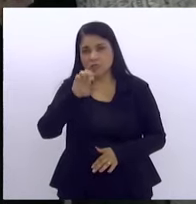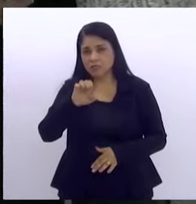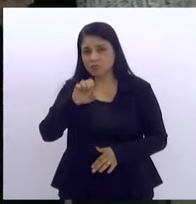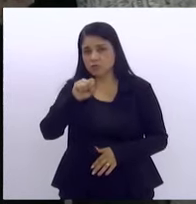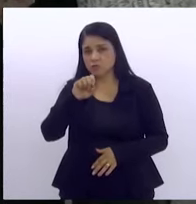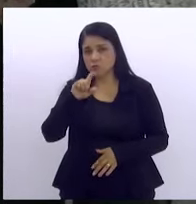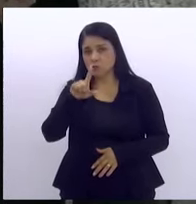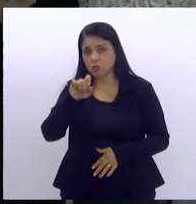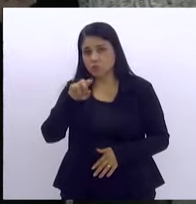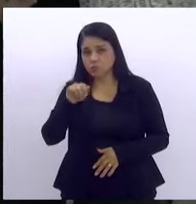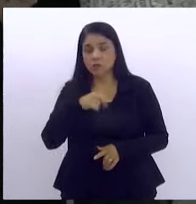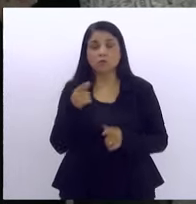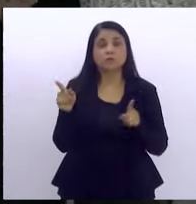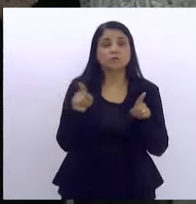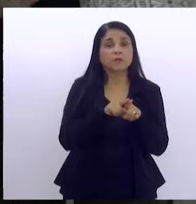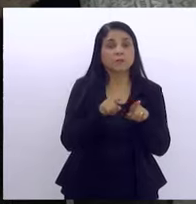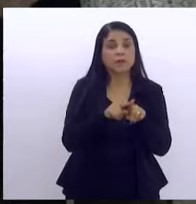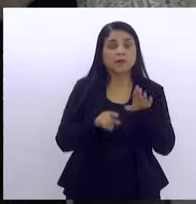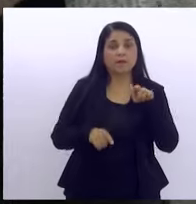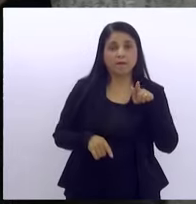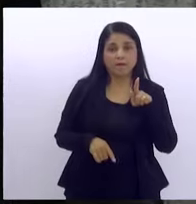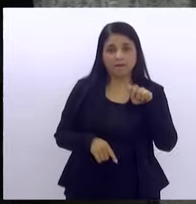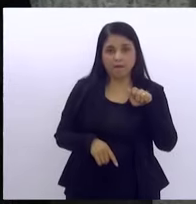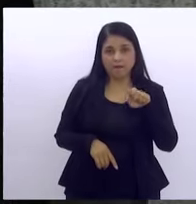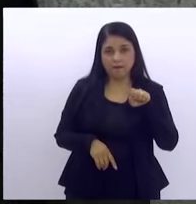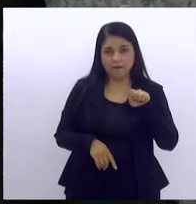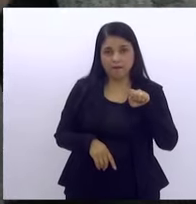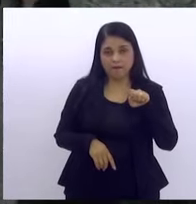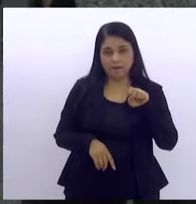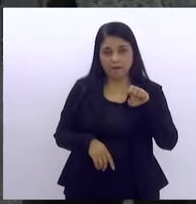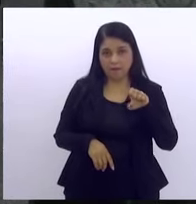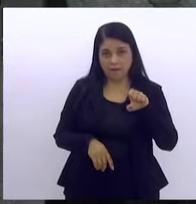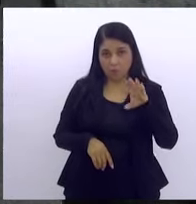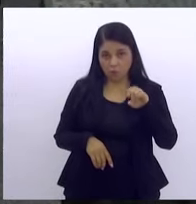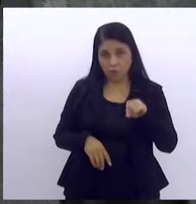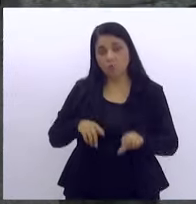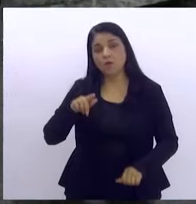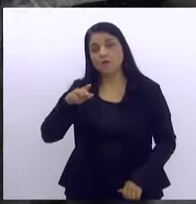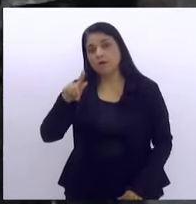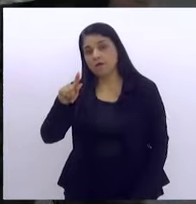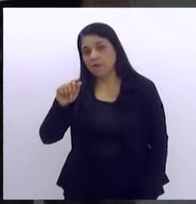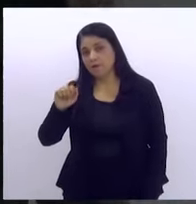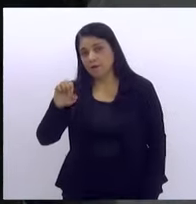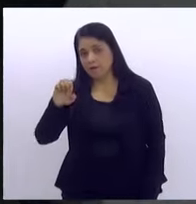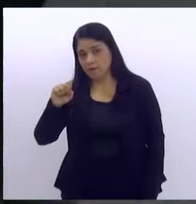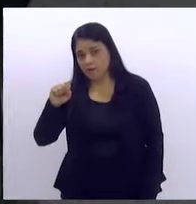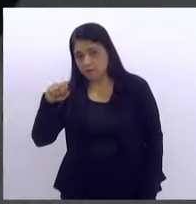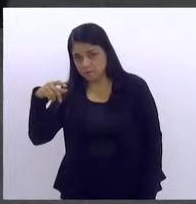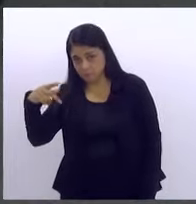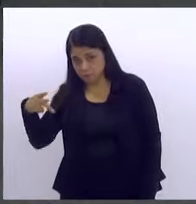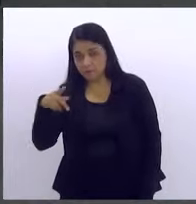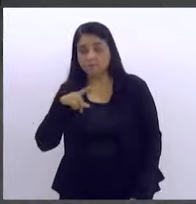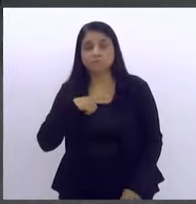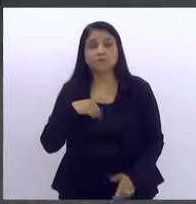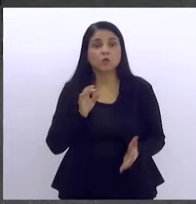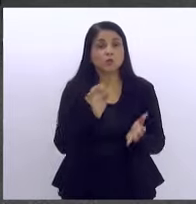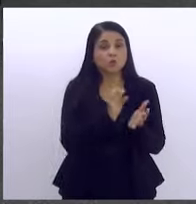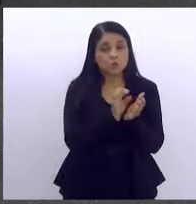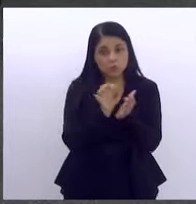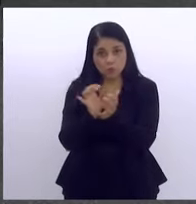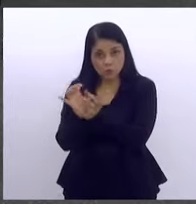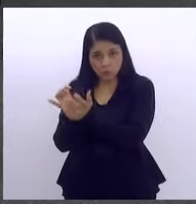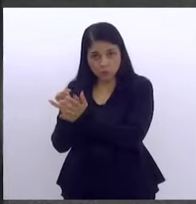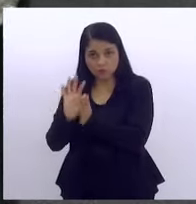GAECO e o GAESF, e o senhor é testemunha, e os outros grupos existentes, não seria,